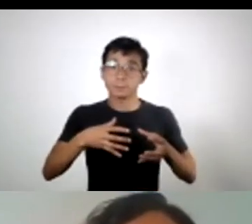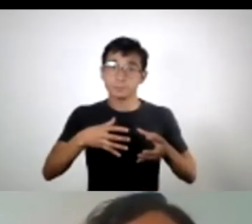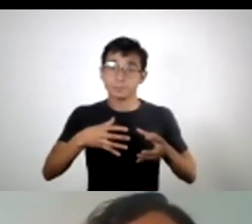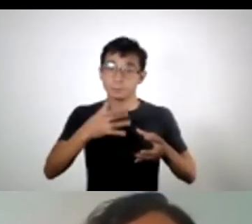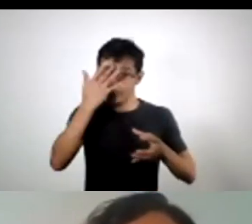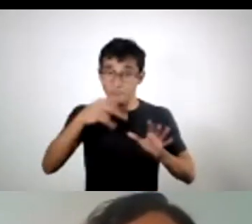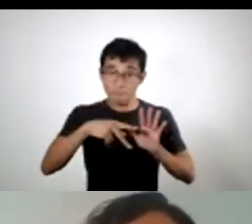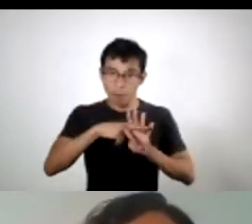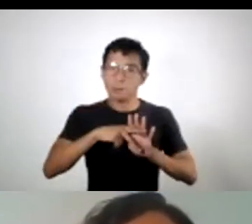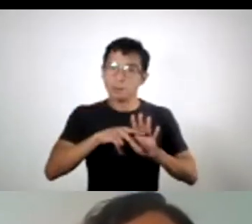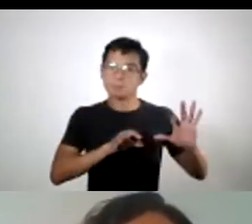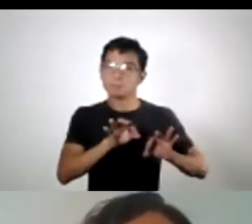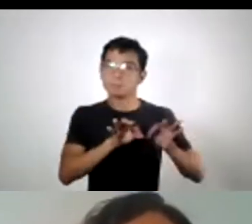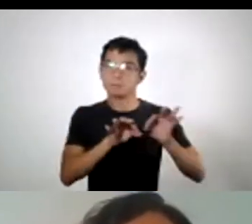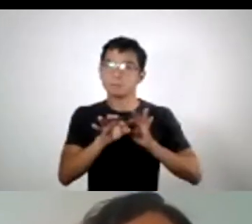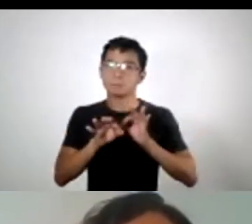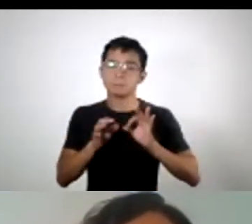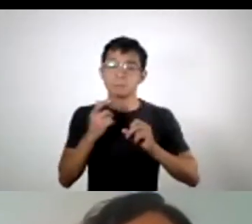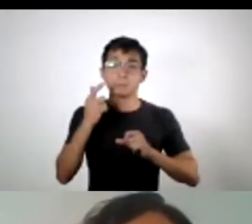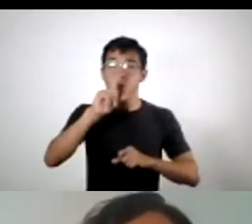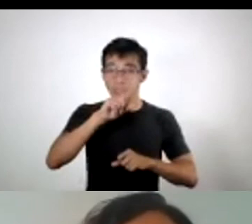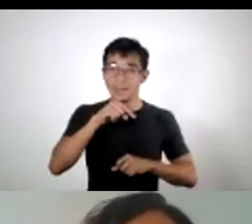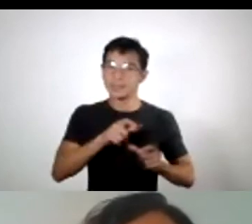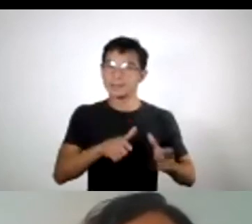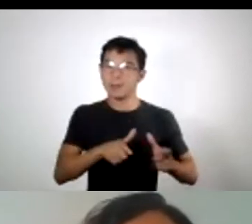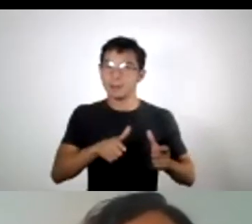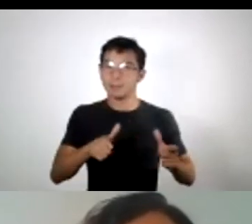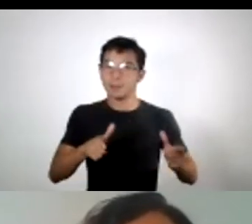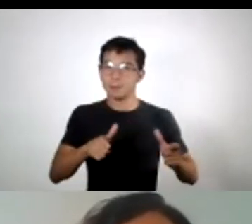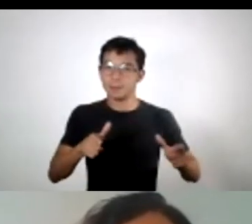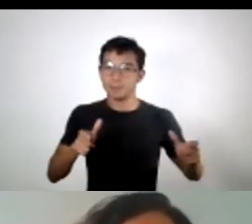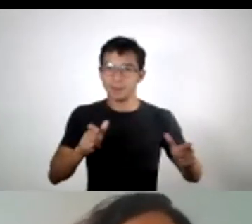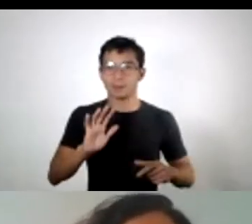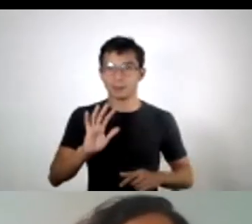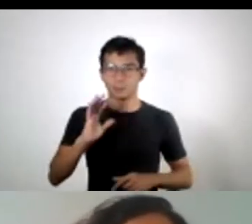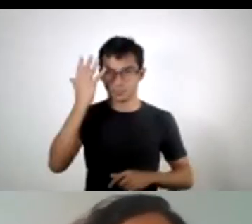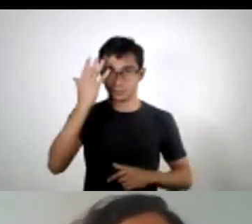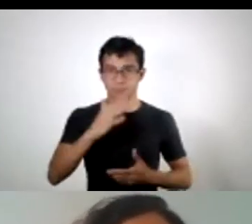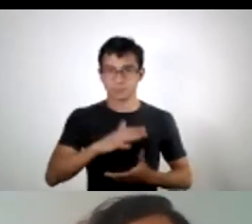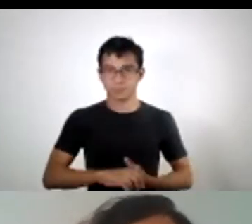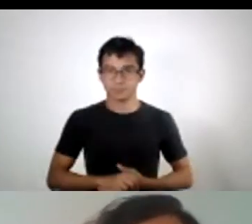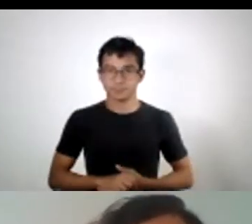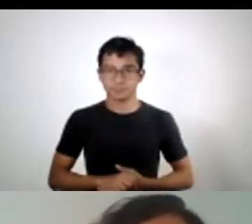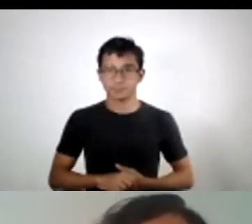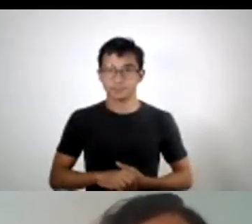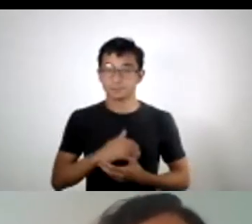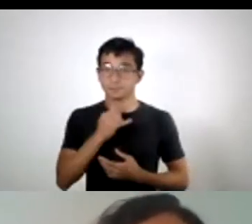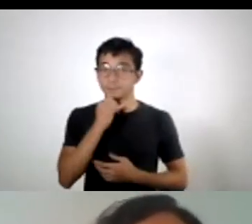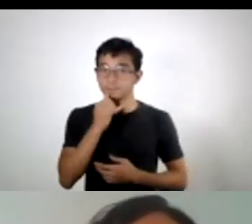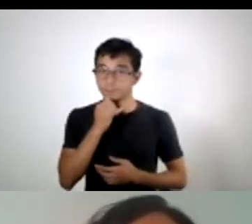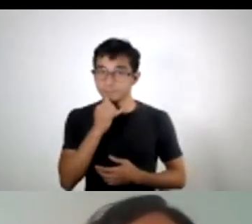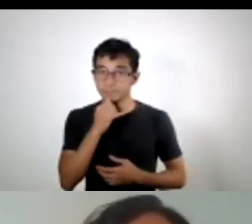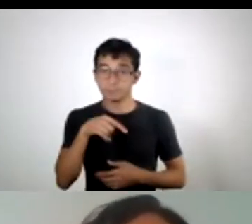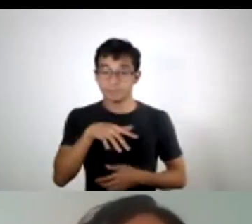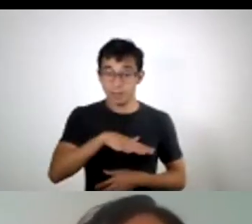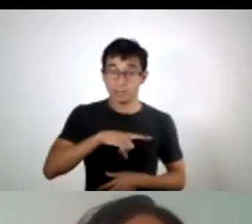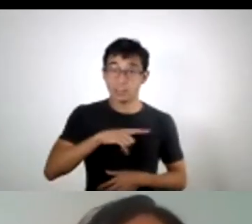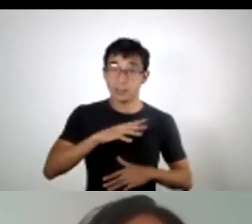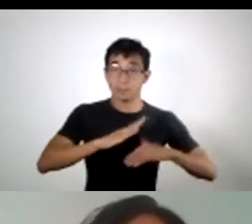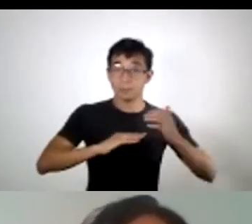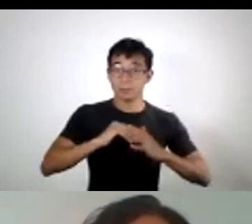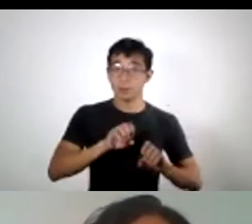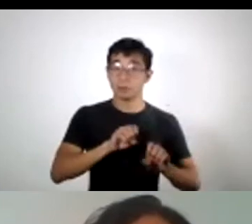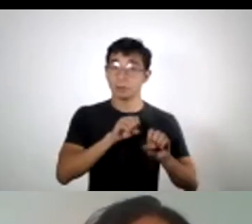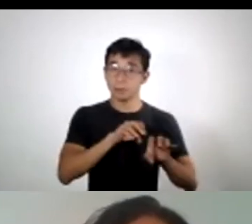tem percebido que tem ocorrido, né? Então, temos profissionais no campo da